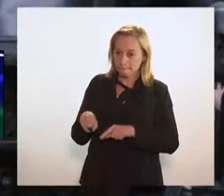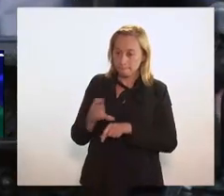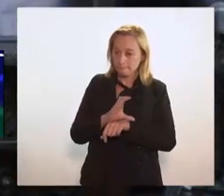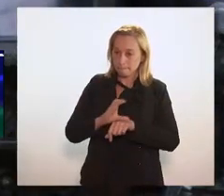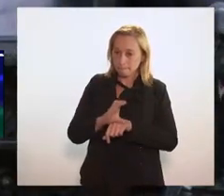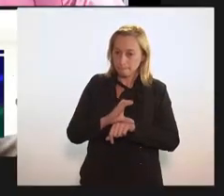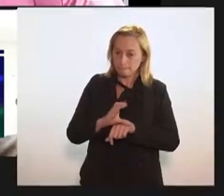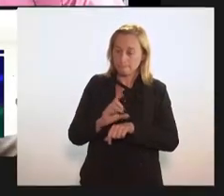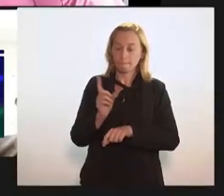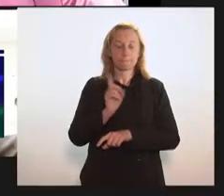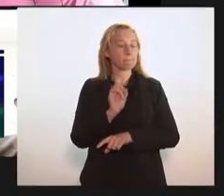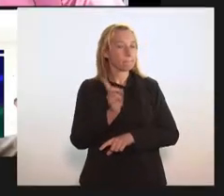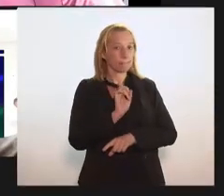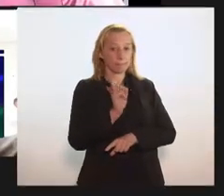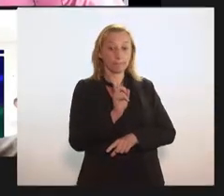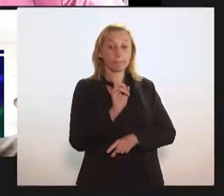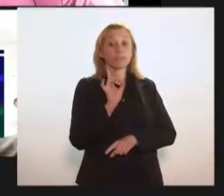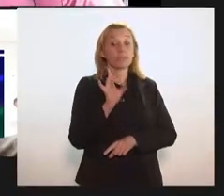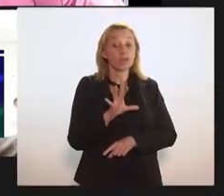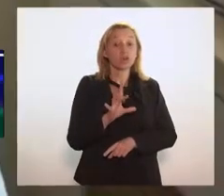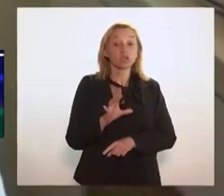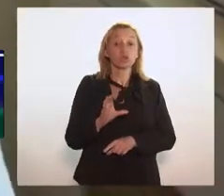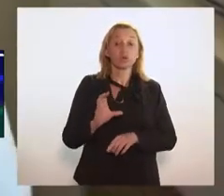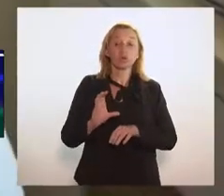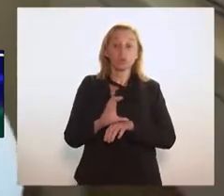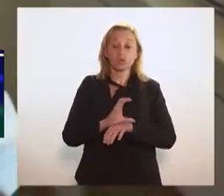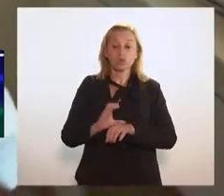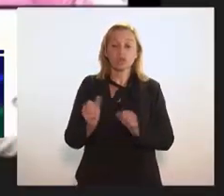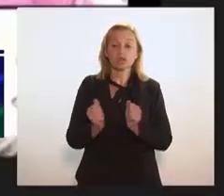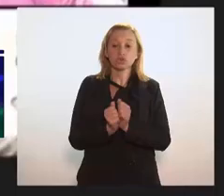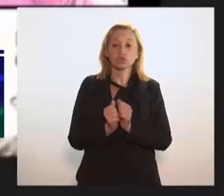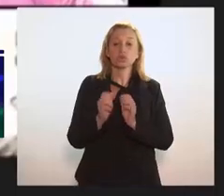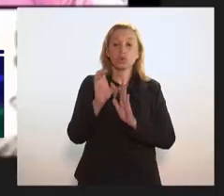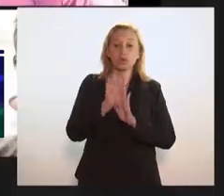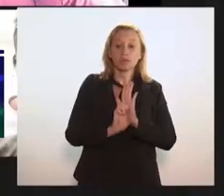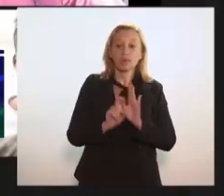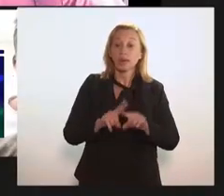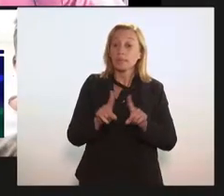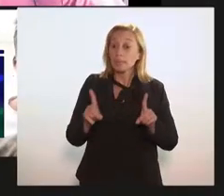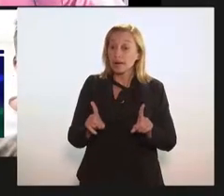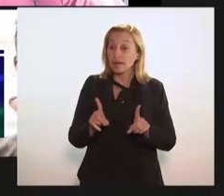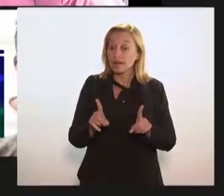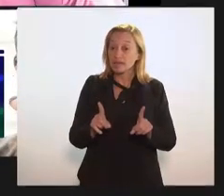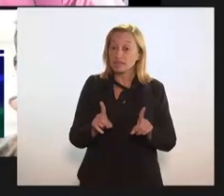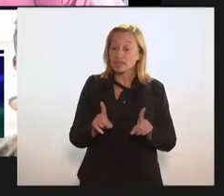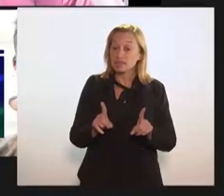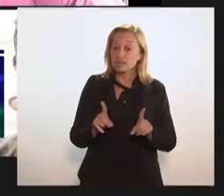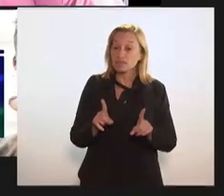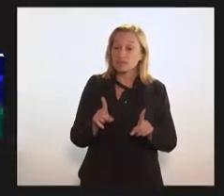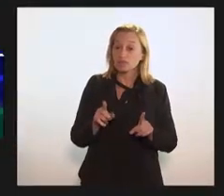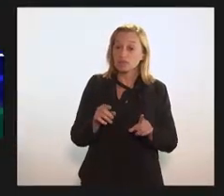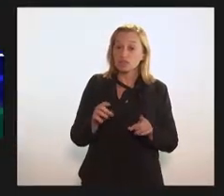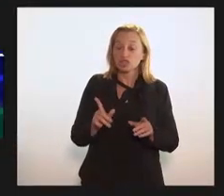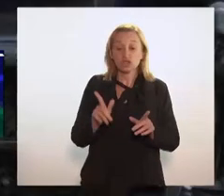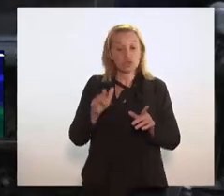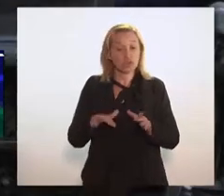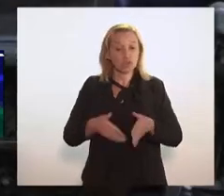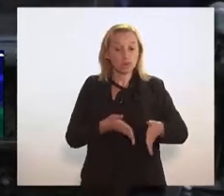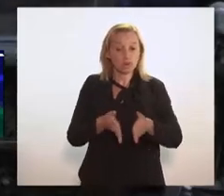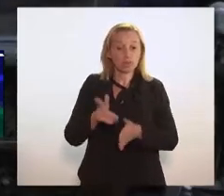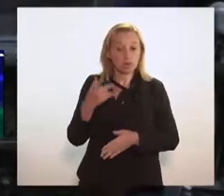constitucionalidade? Não, eu então, vou dar a constitucionalidade então, com emendas, mas absolutamente divergente do caminho dele.